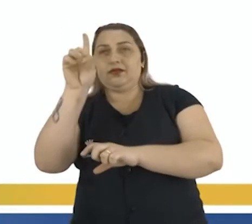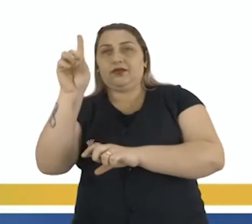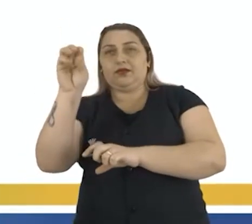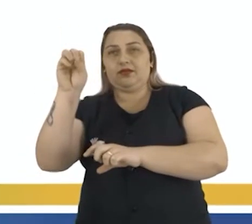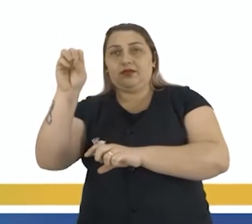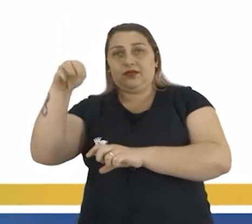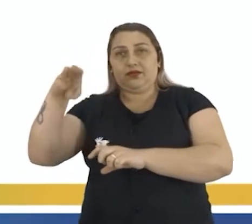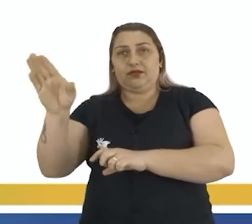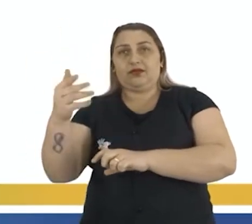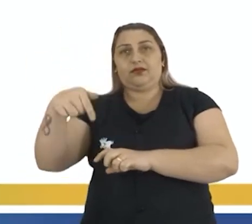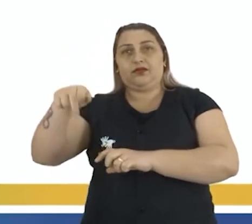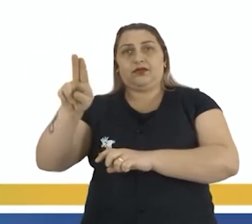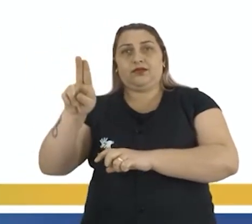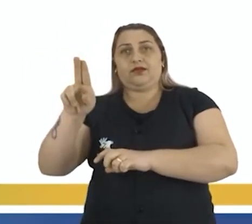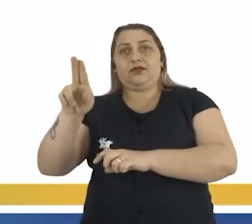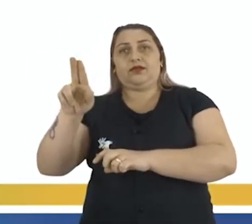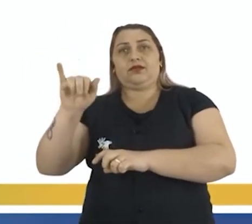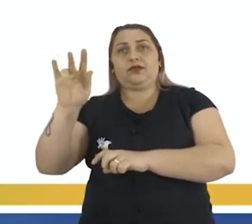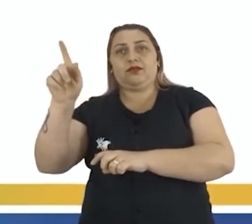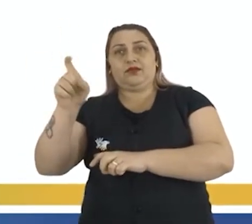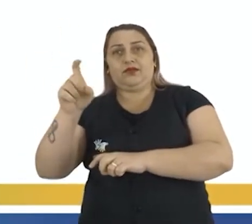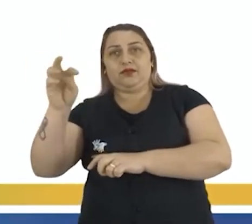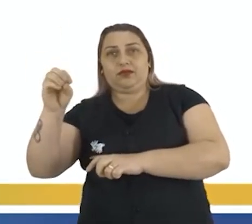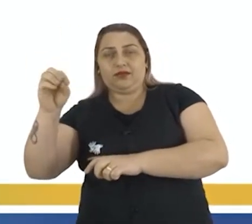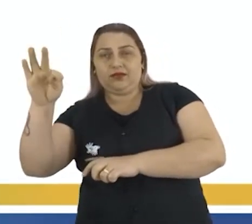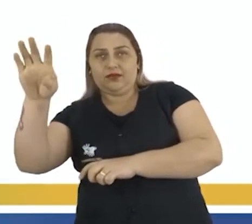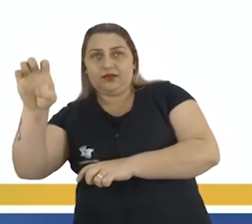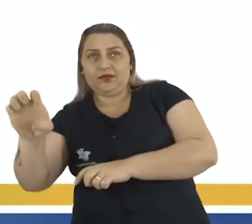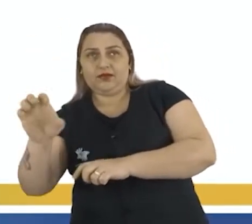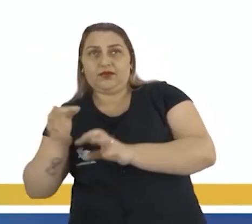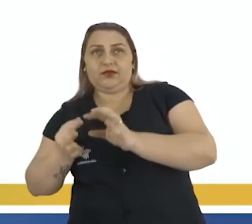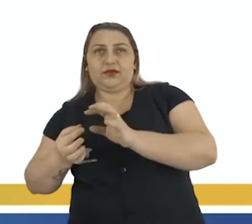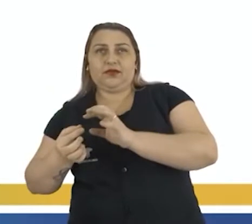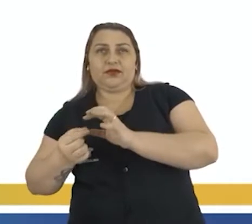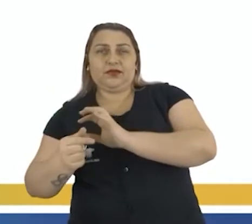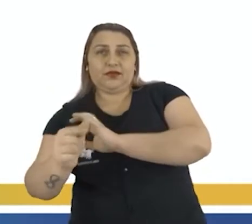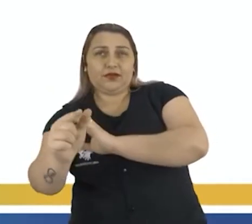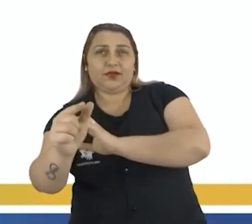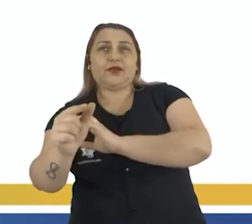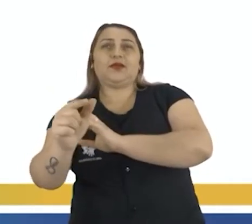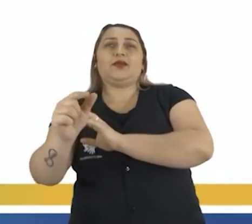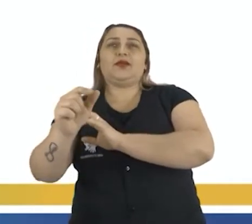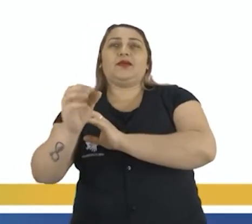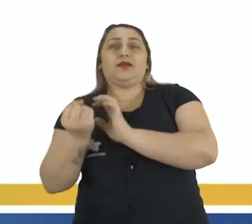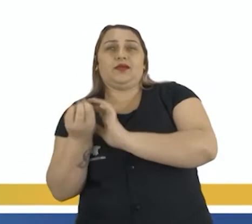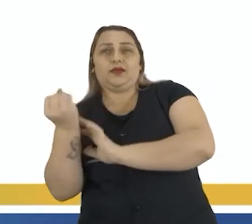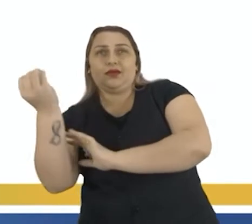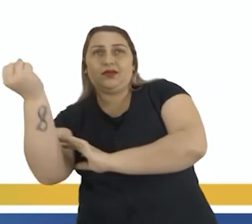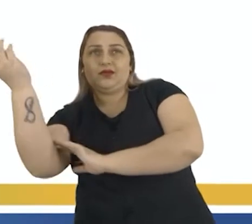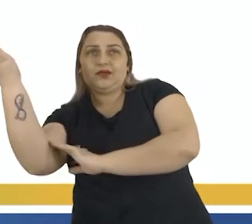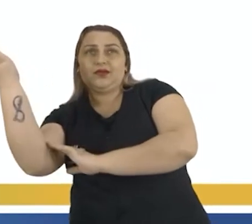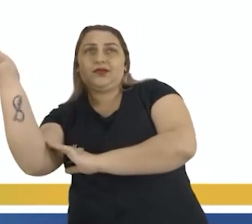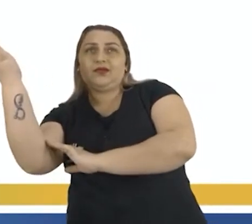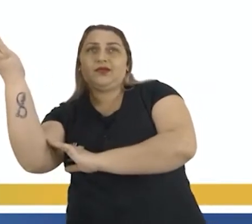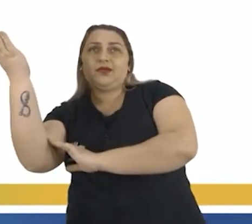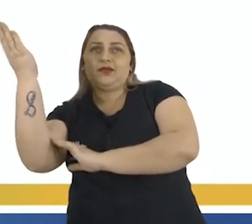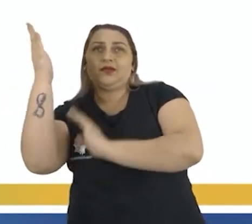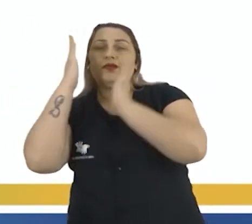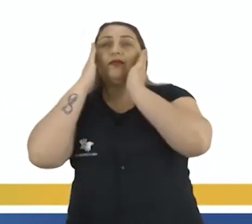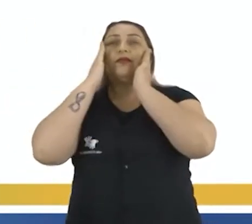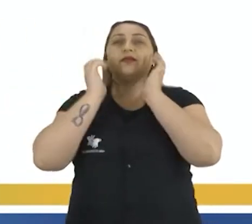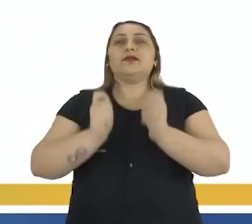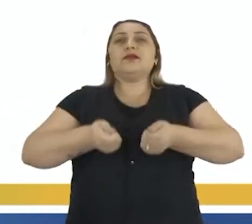fiel escudeiro Sancho Panza. Ao longo daquele dia, Dom Quixote viajou